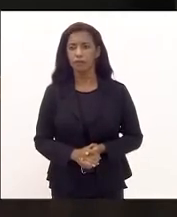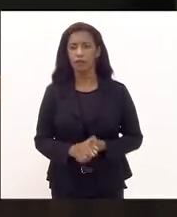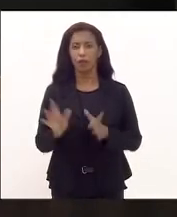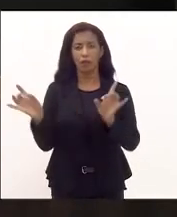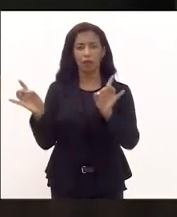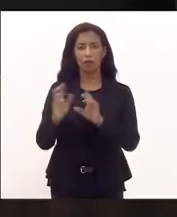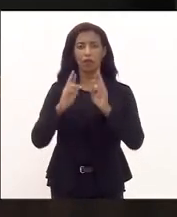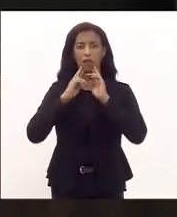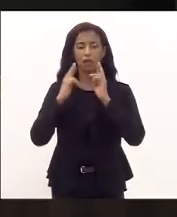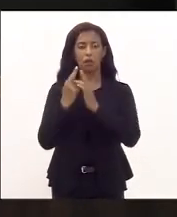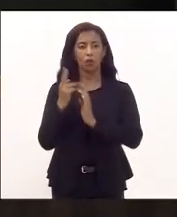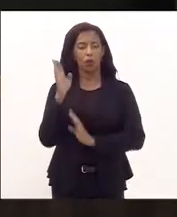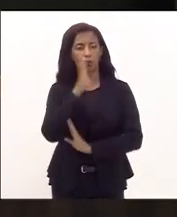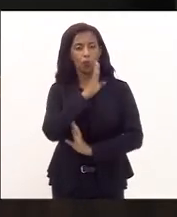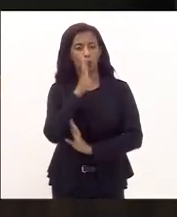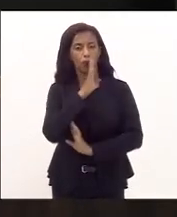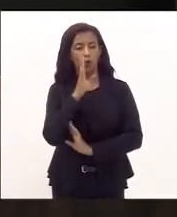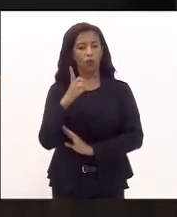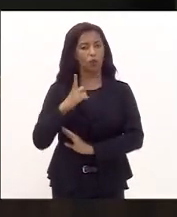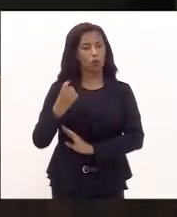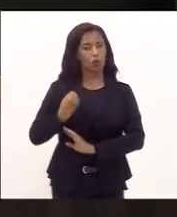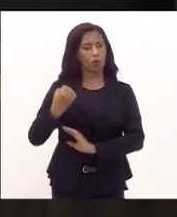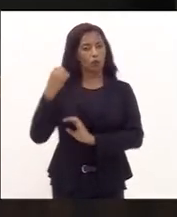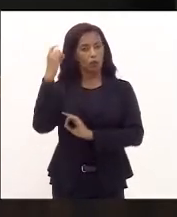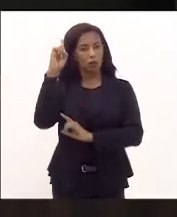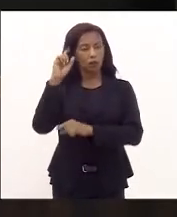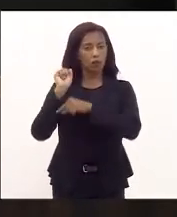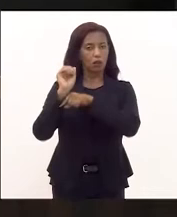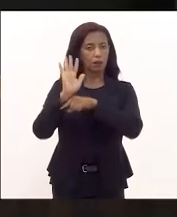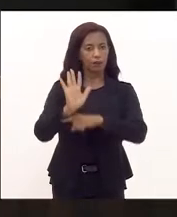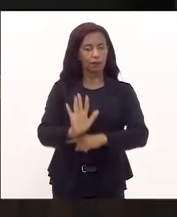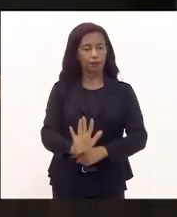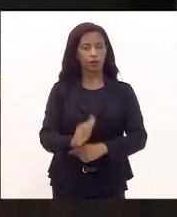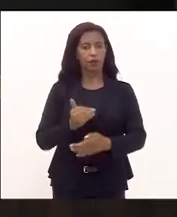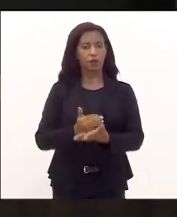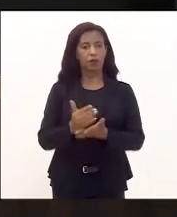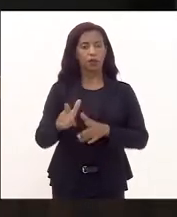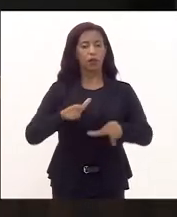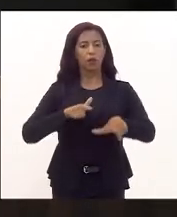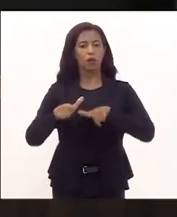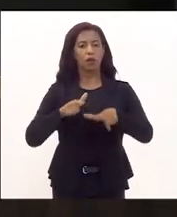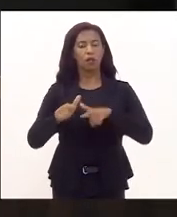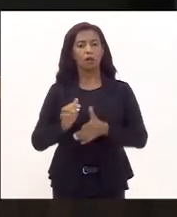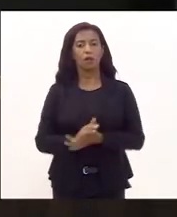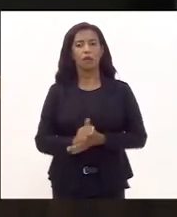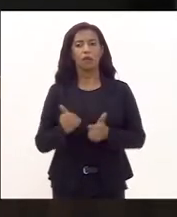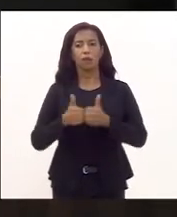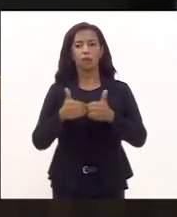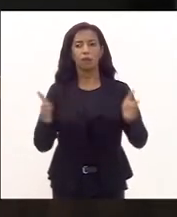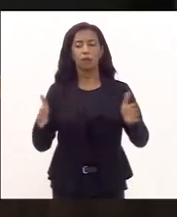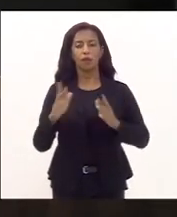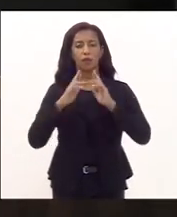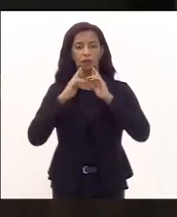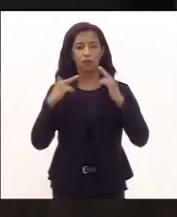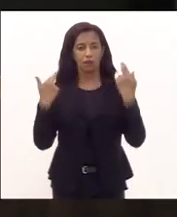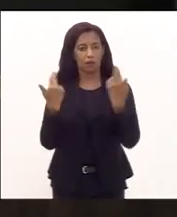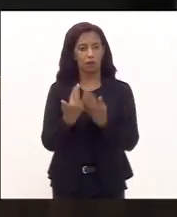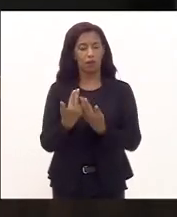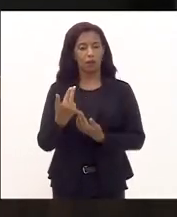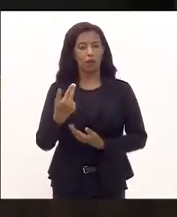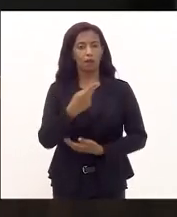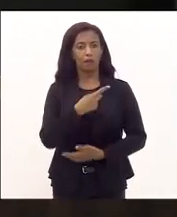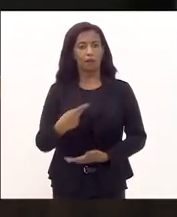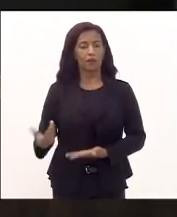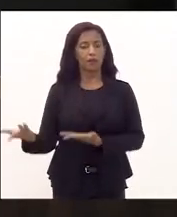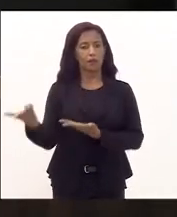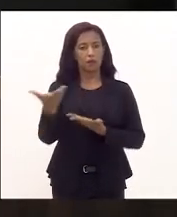Encerrada a sessão ordinária, havendo número legal e sob a proteção de Deus, iniciando nosso trabalho. Está aberta a sessão. Previdência